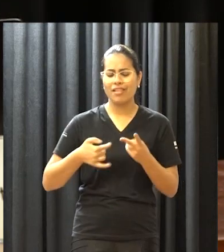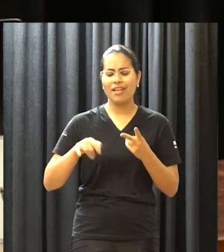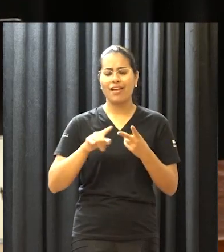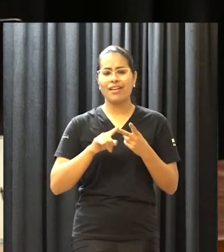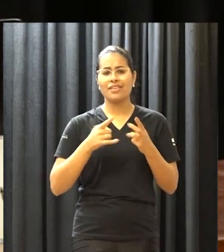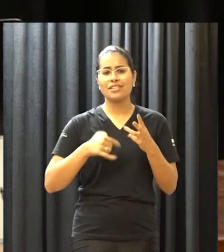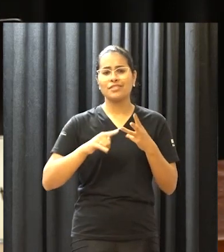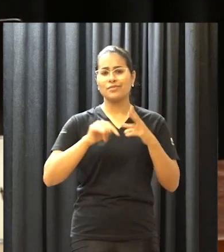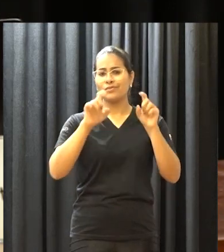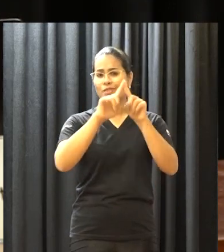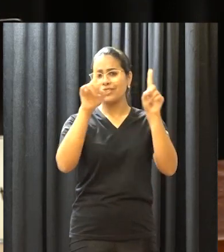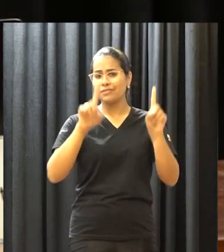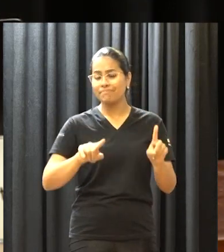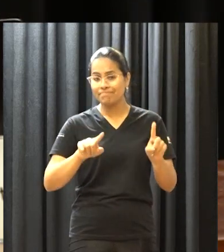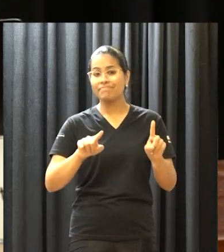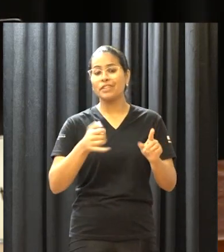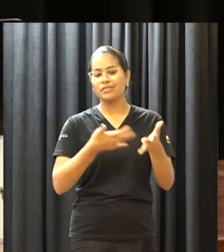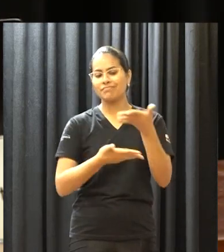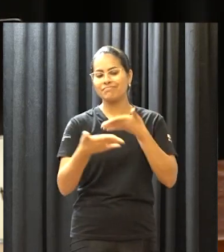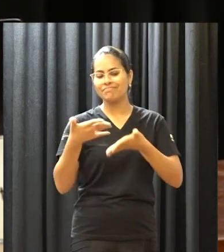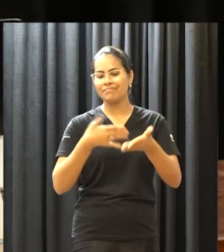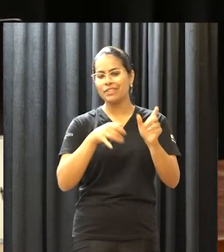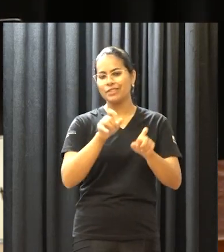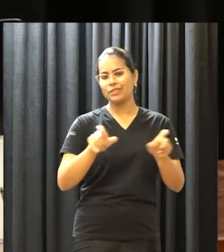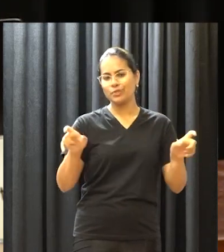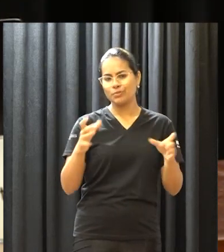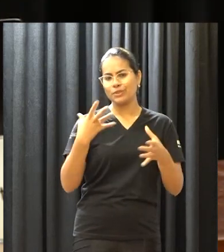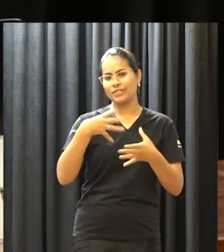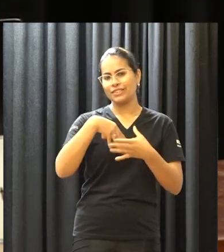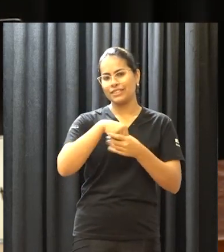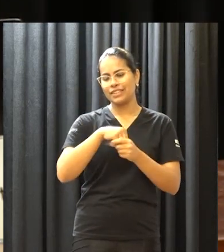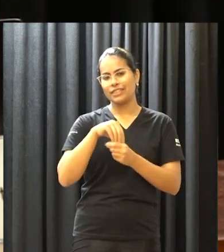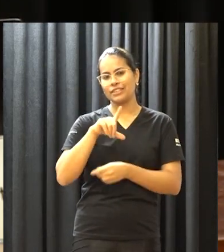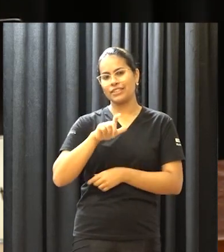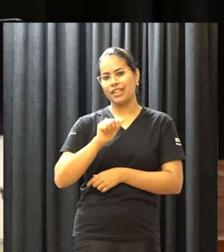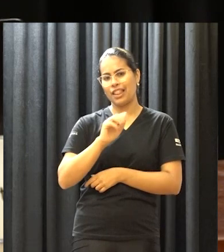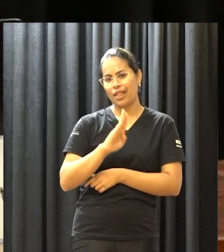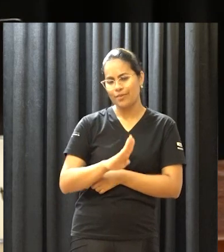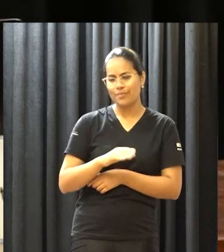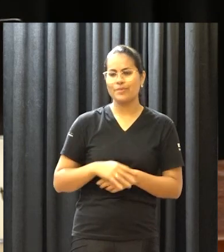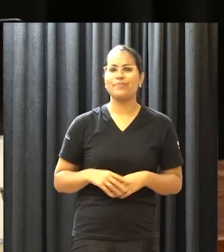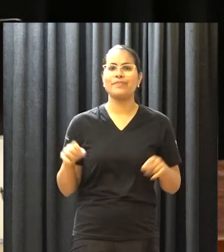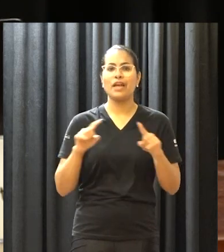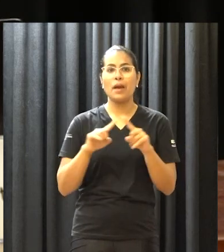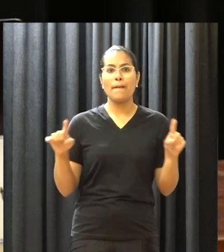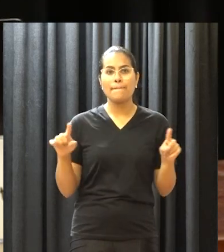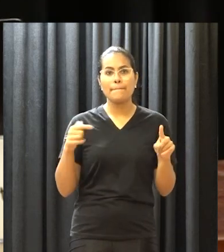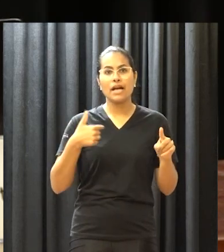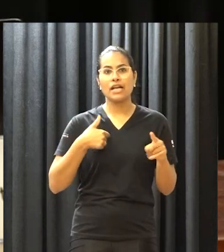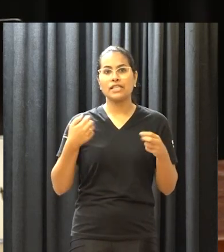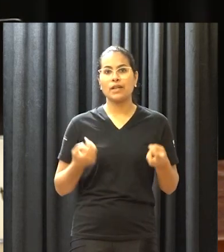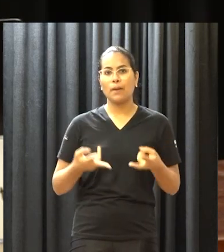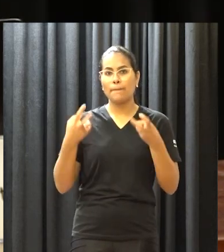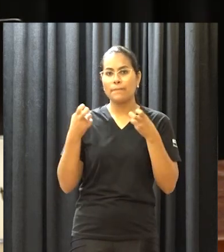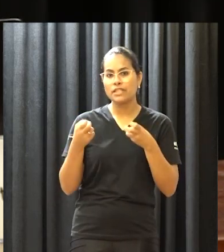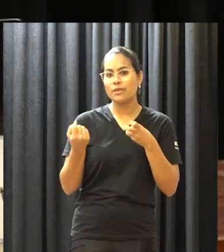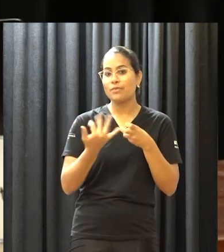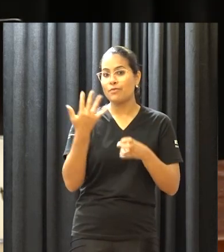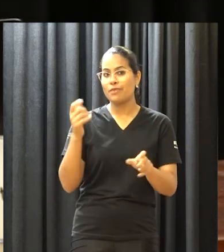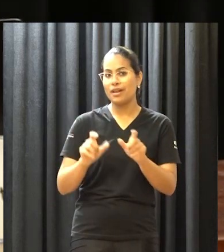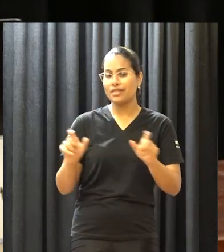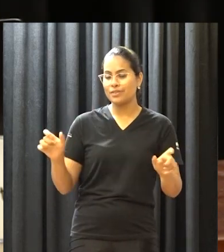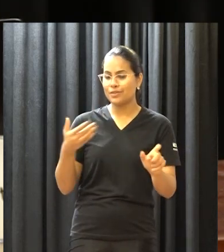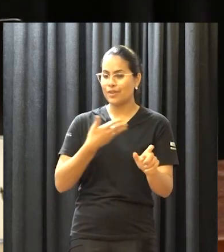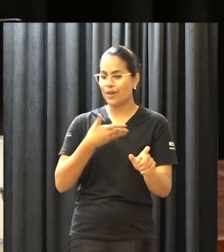deficiência. Mas tive que lidar com reações inusitadas por parte de alguns colegas que pesquisam